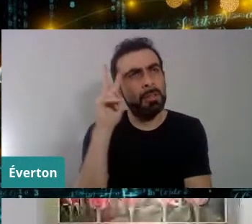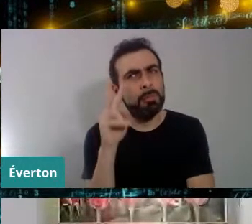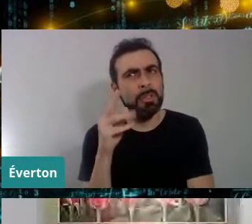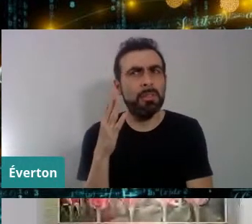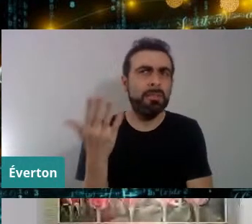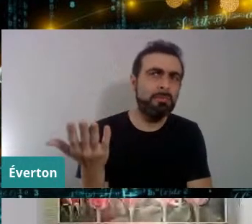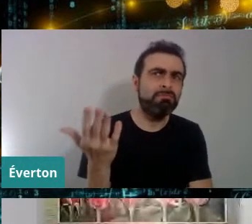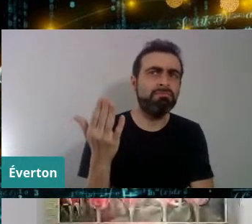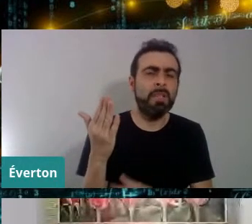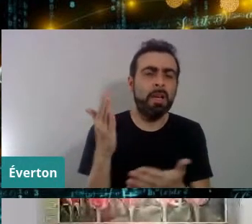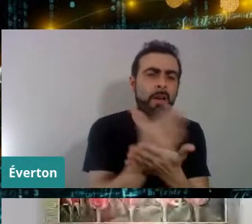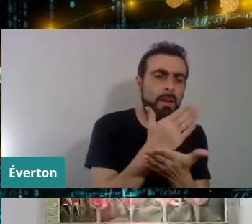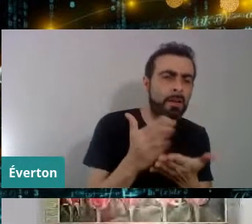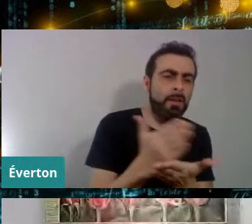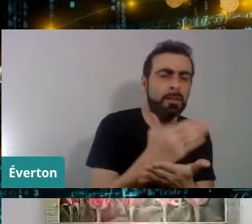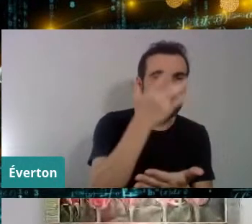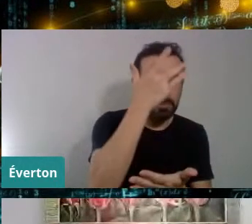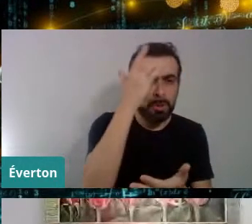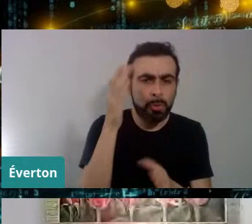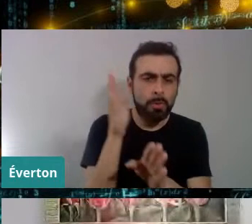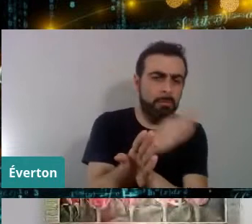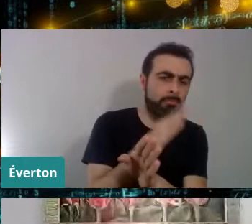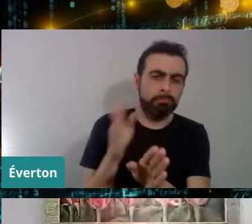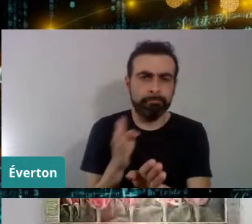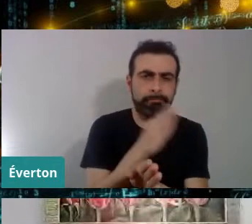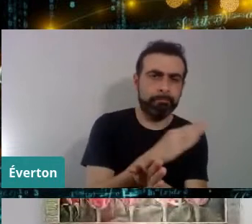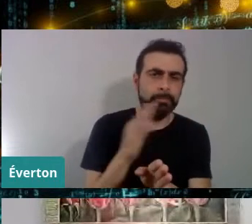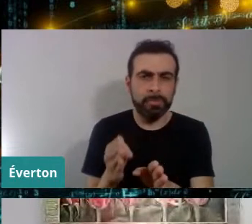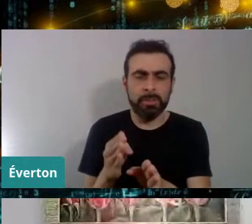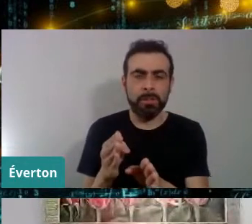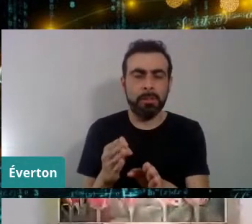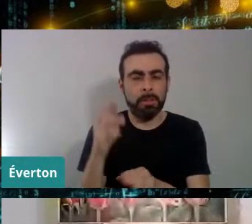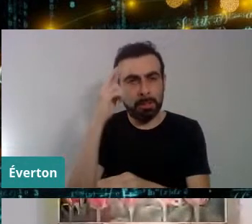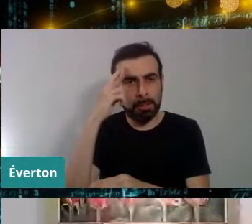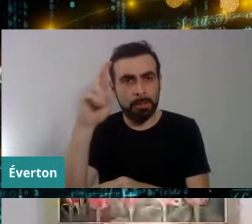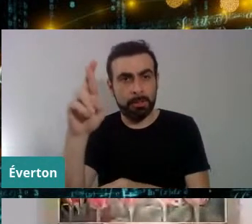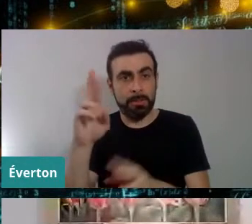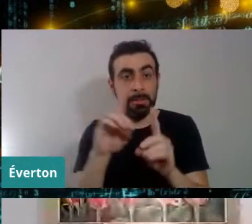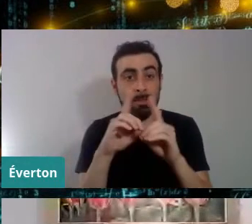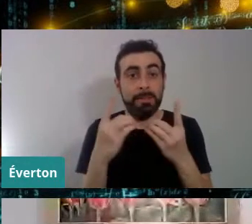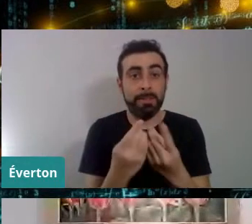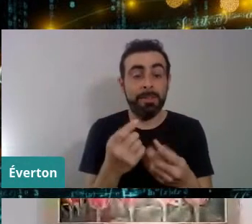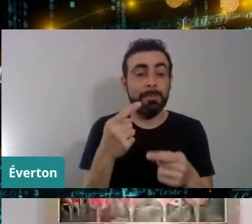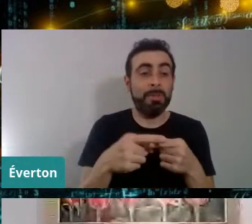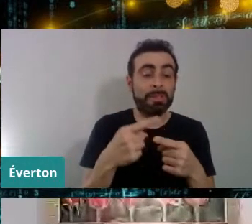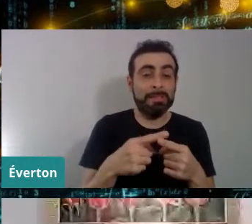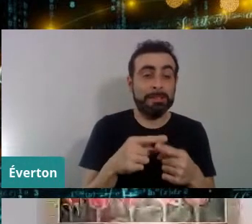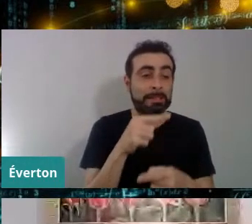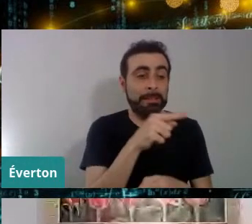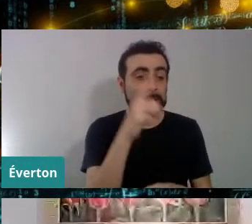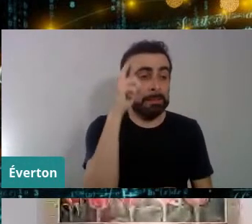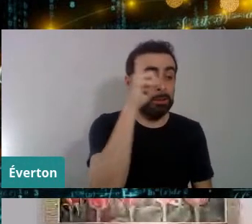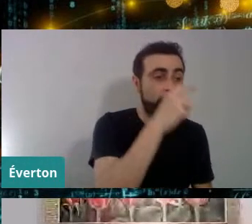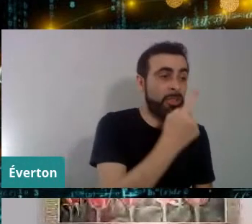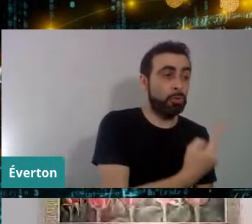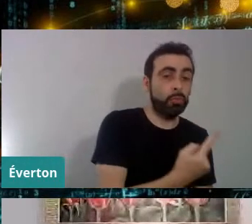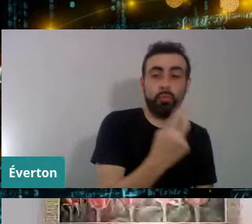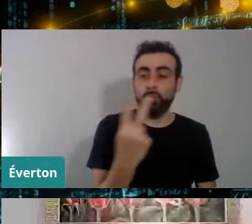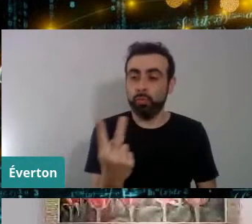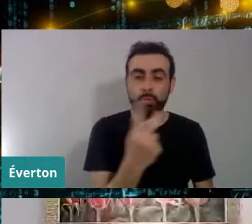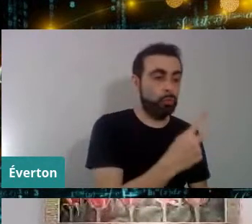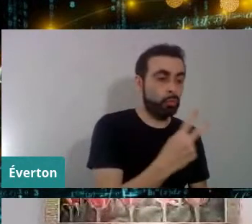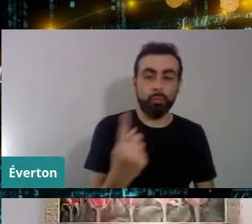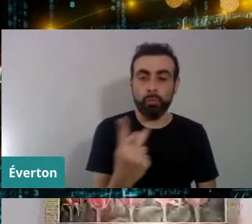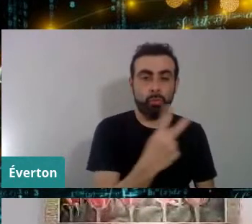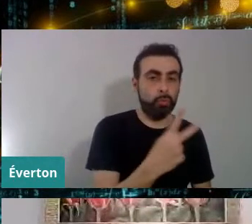revezava, né, a chefia de departamento, para não ficar pesado para ninguém. Como nós éramos poucos professores, nós